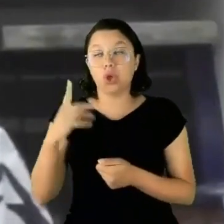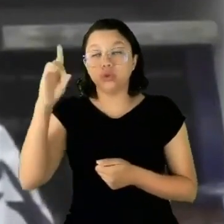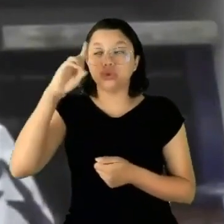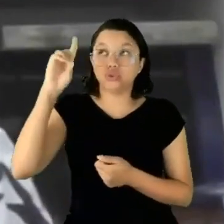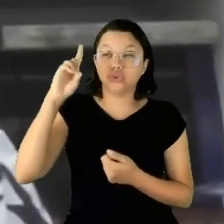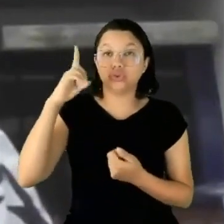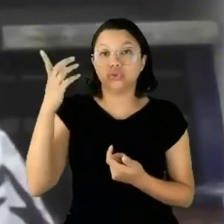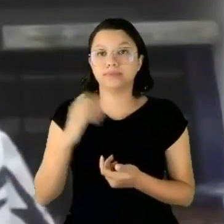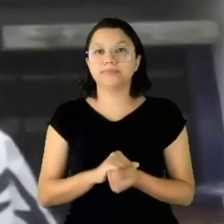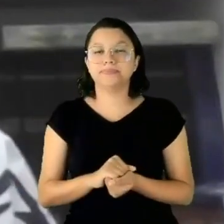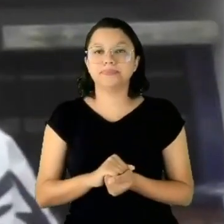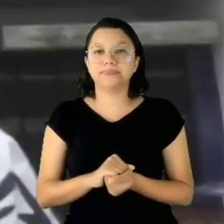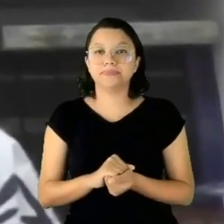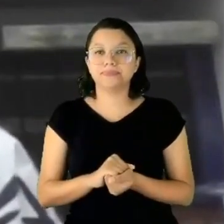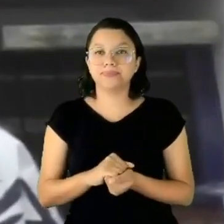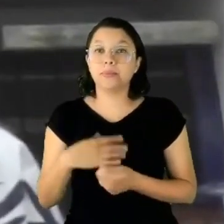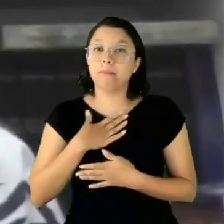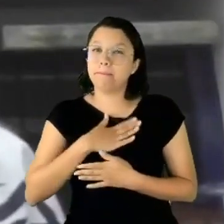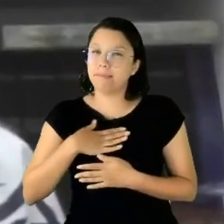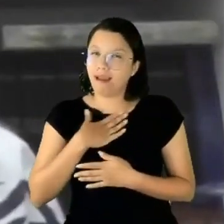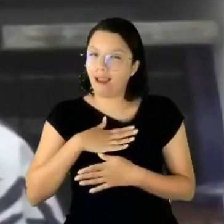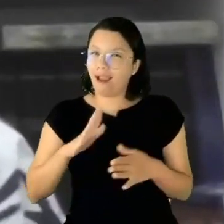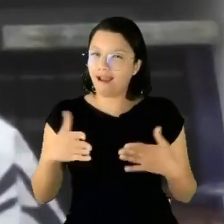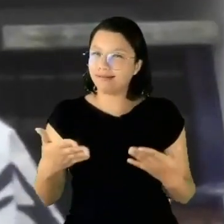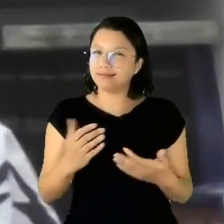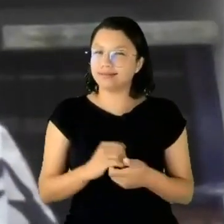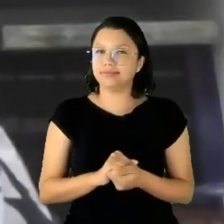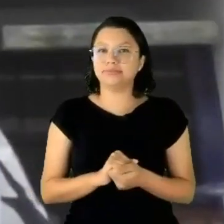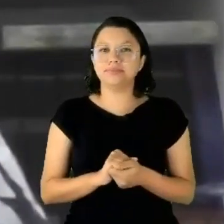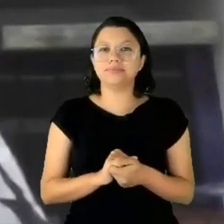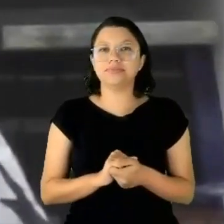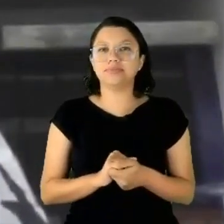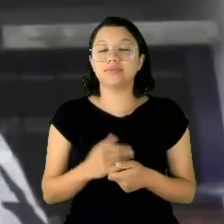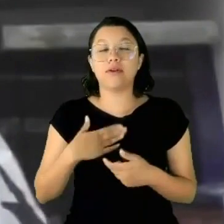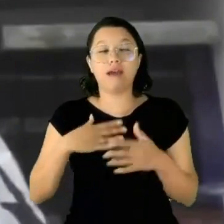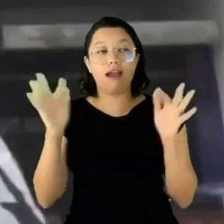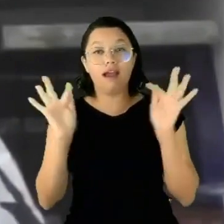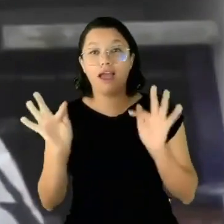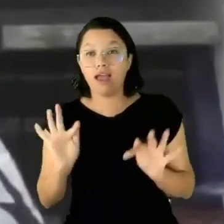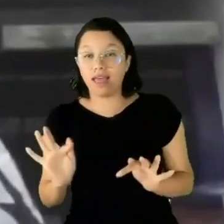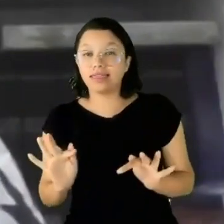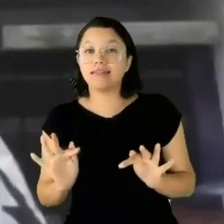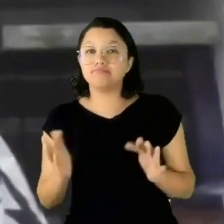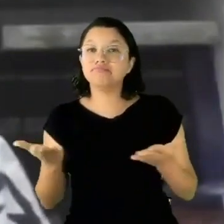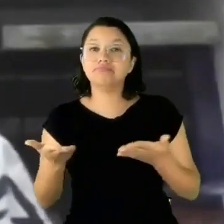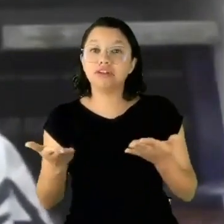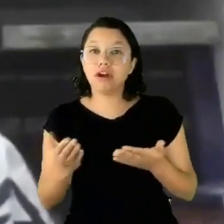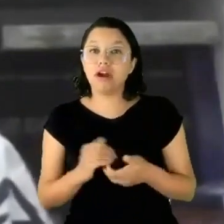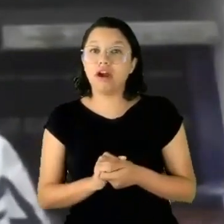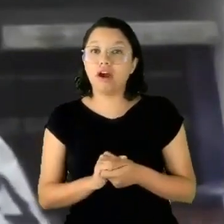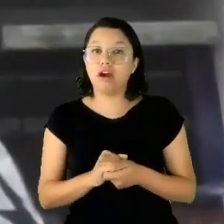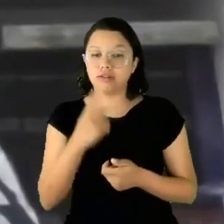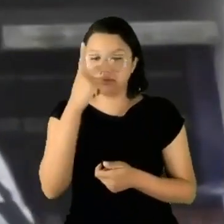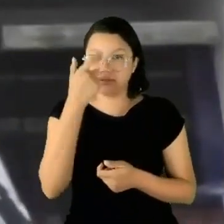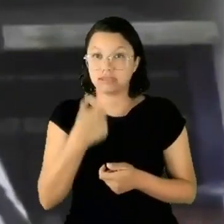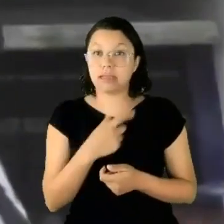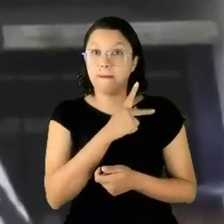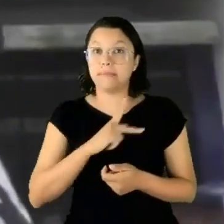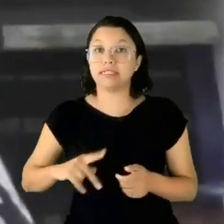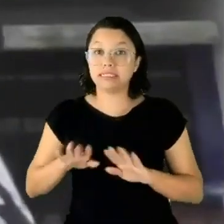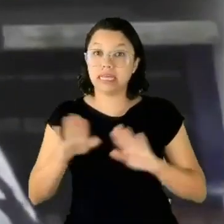a dia e por isso prazeroso. Então eu estou alegre de estar aqui hoje presidindo essa mesa e passo a palavra